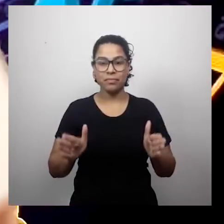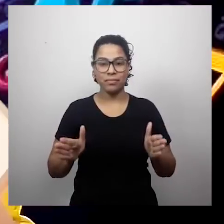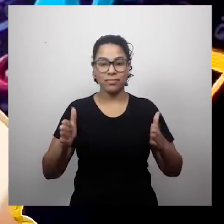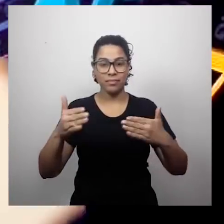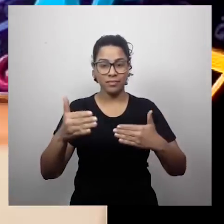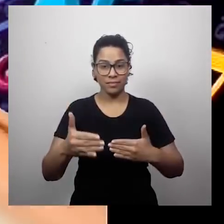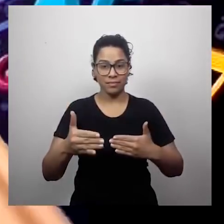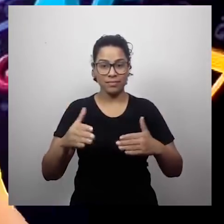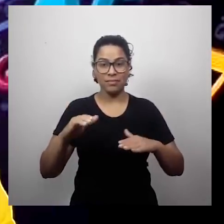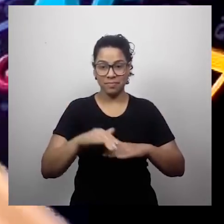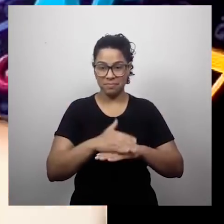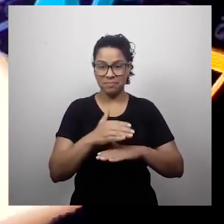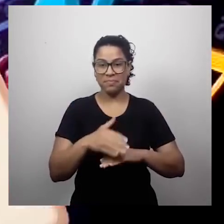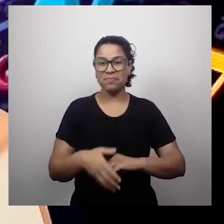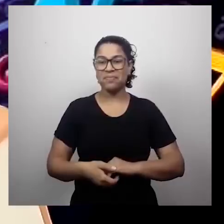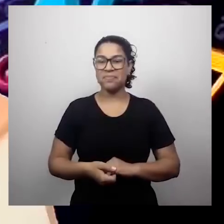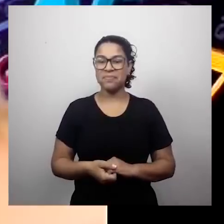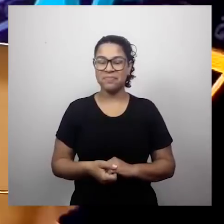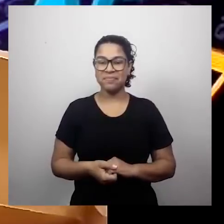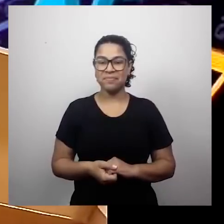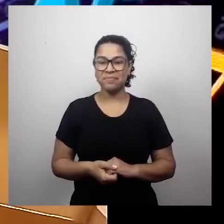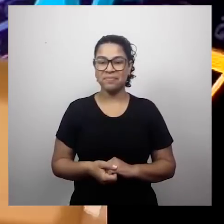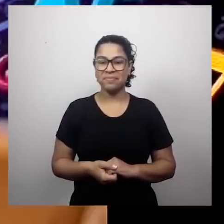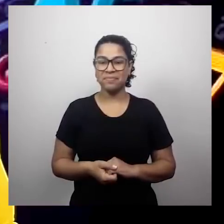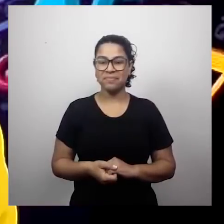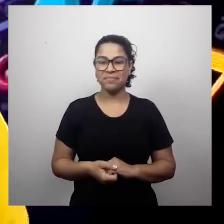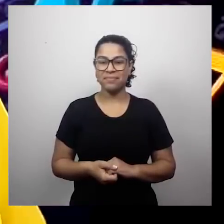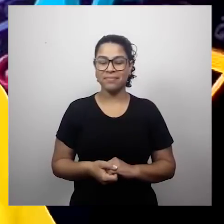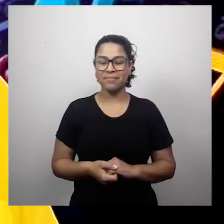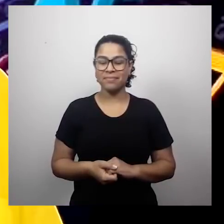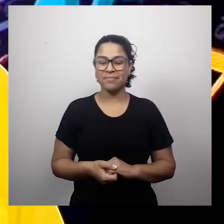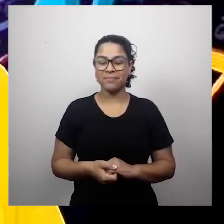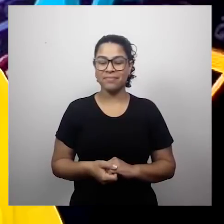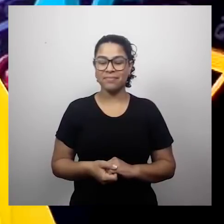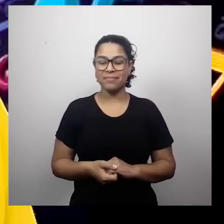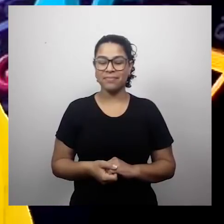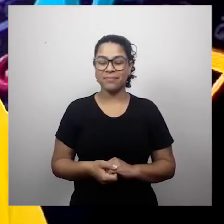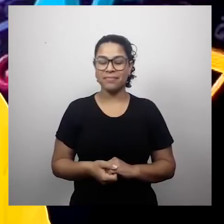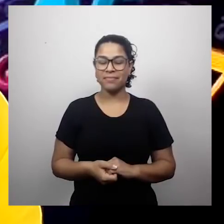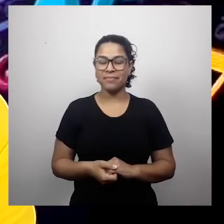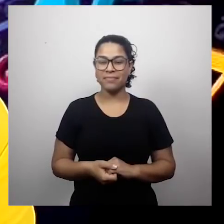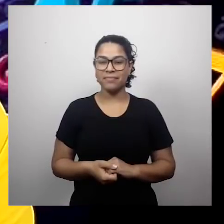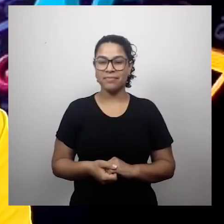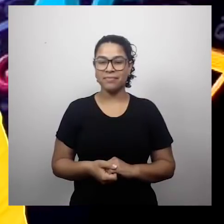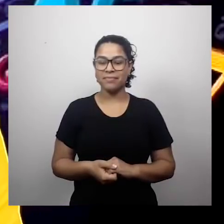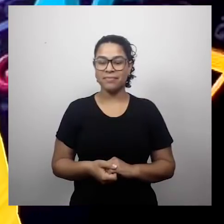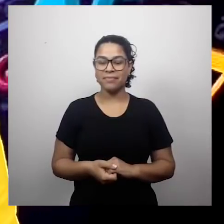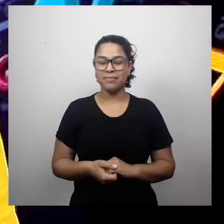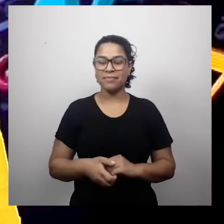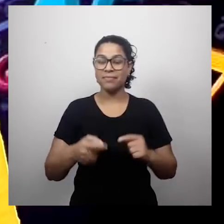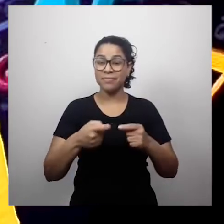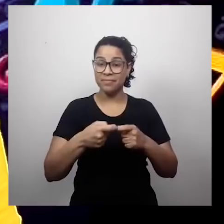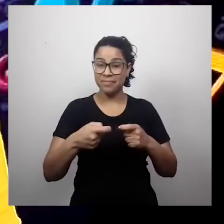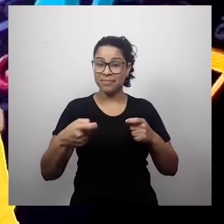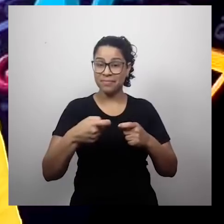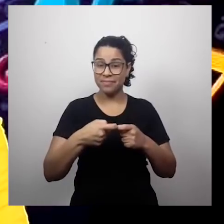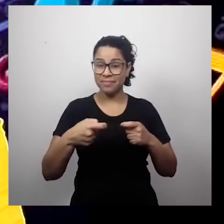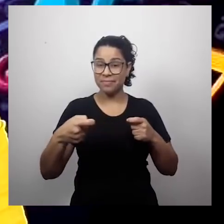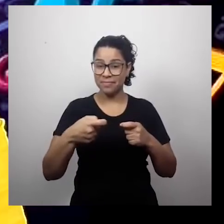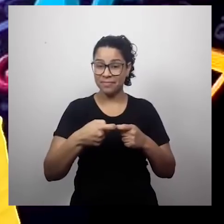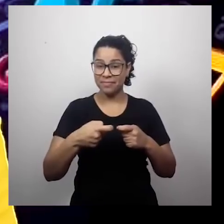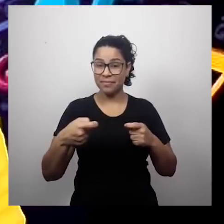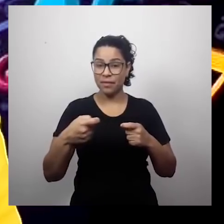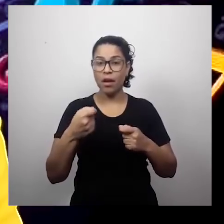One cardboard box, uma caixa de papelão. And some rubber